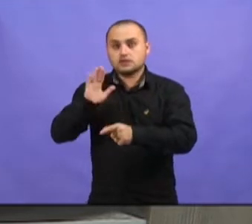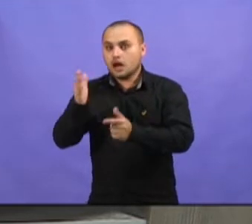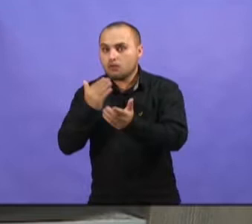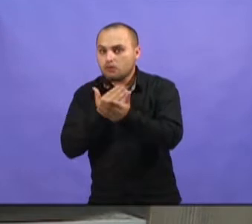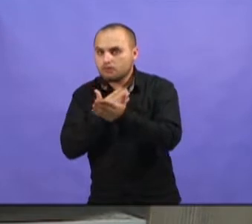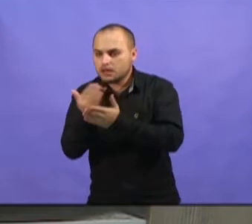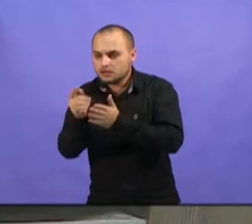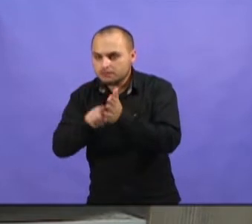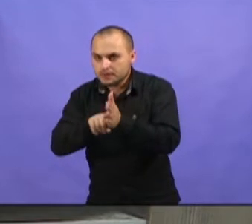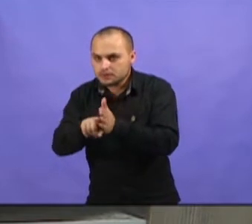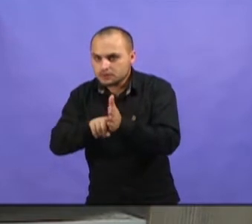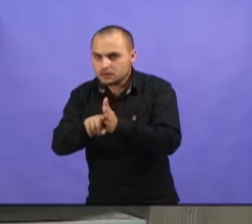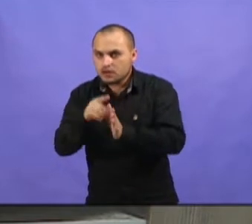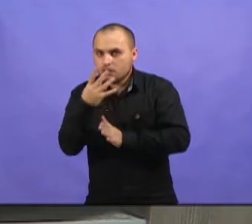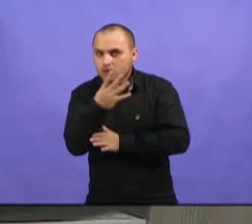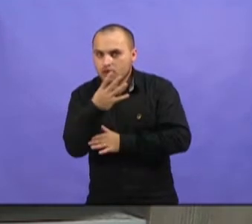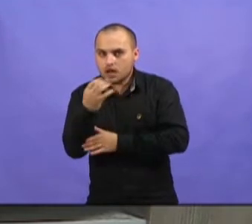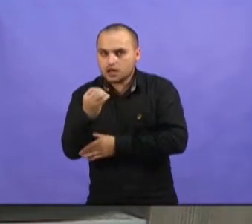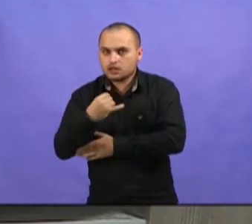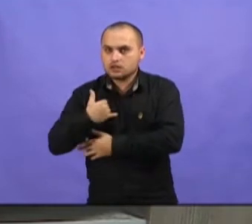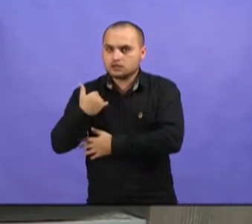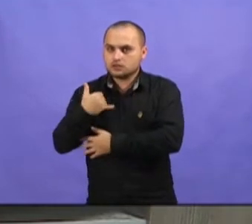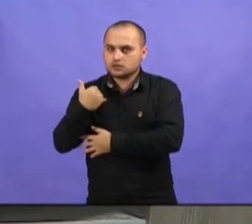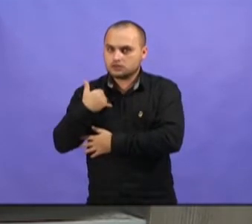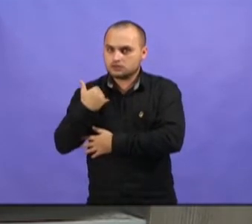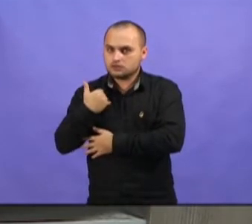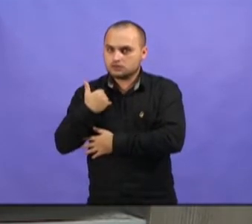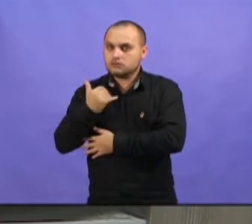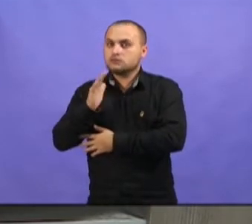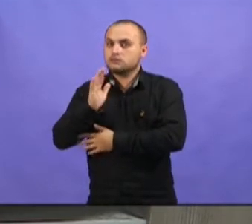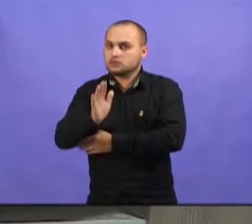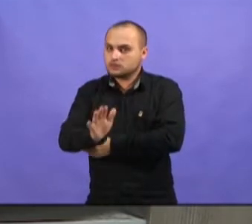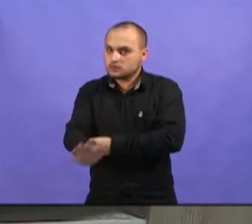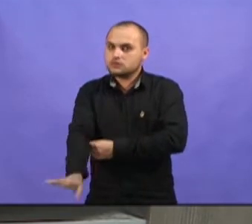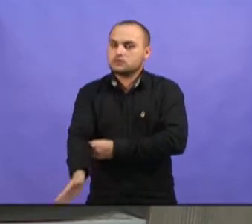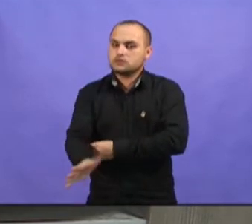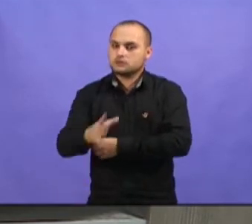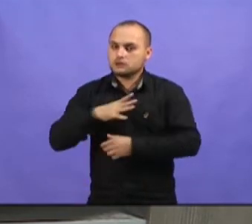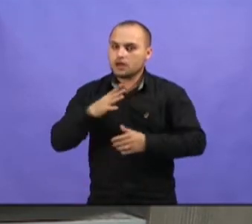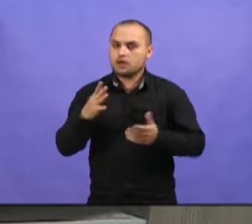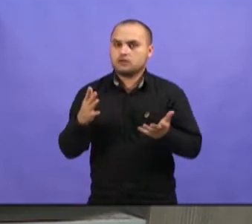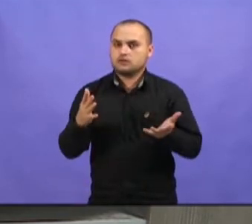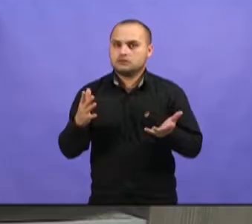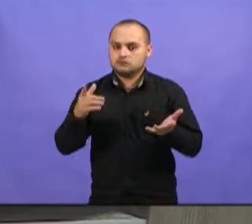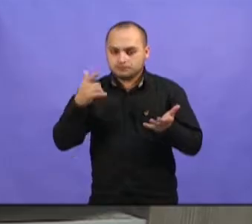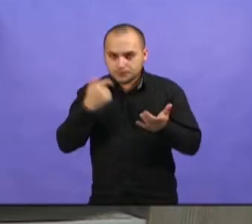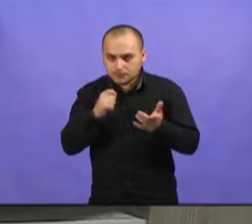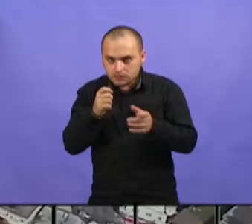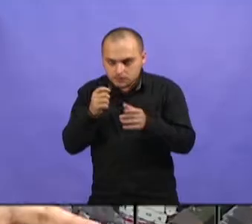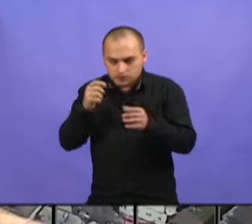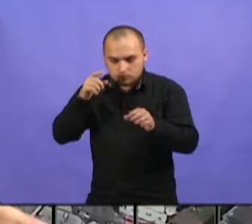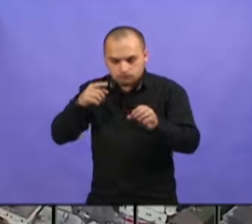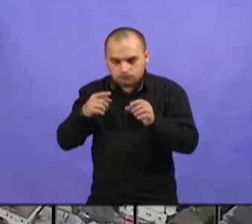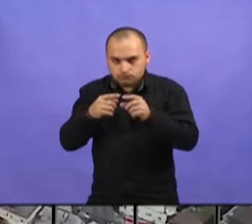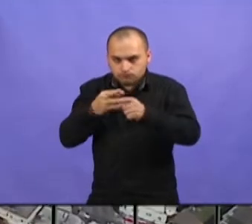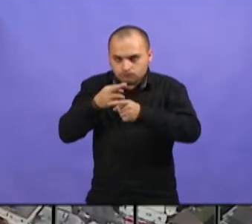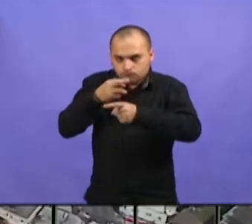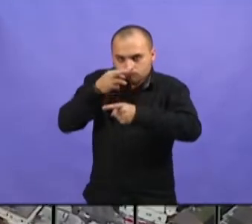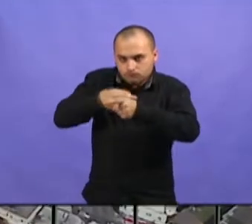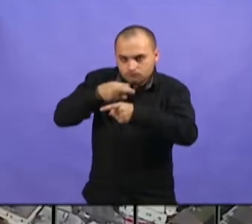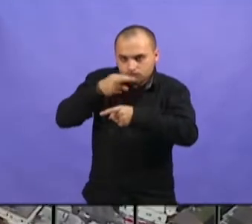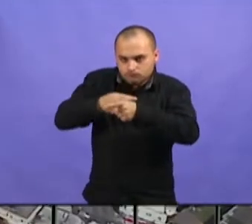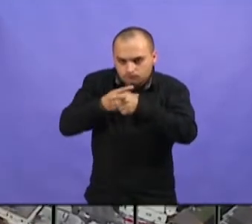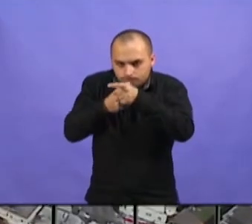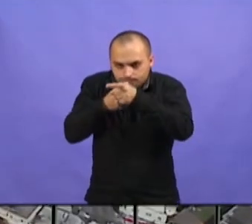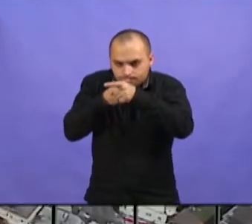40 anos, com história familiar, já vale um exame prostático, né? Um PSA e um